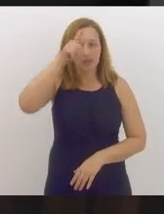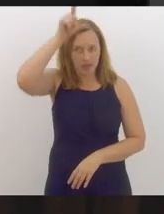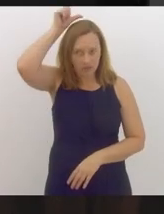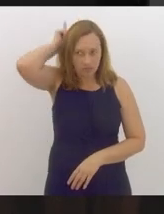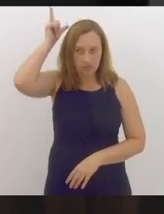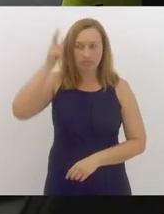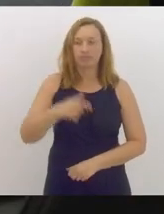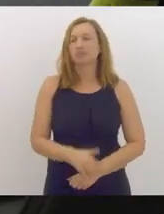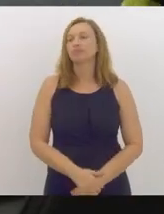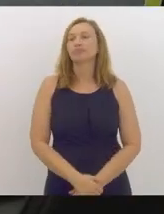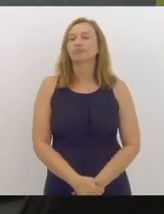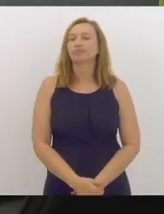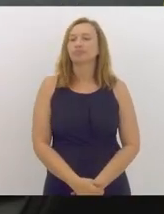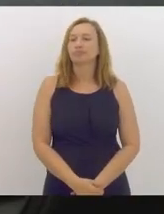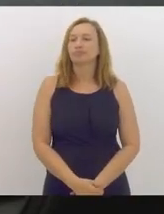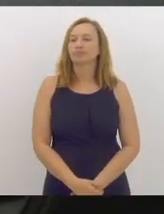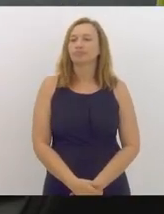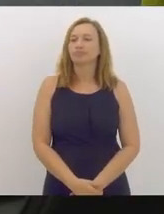Paulo.